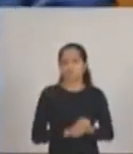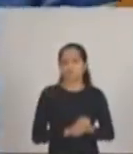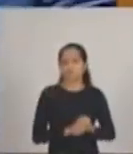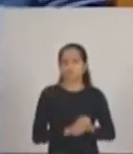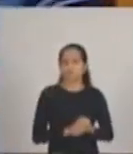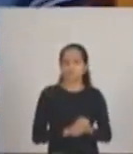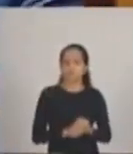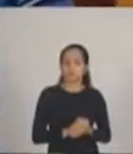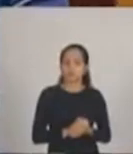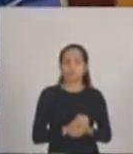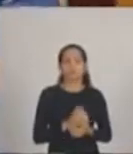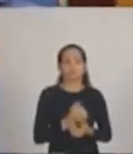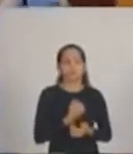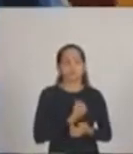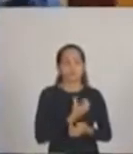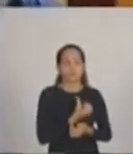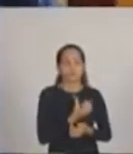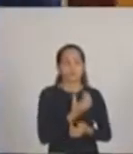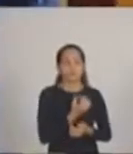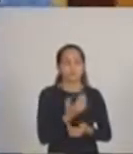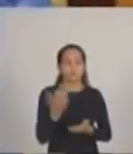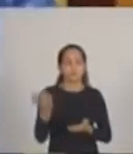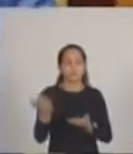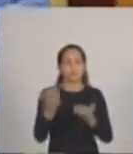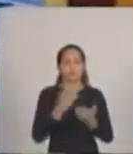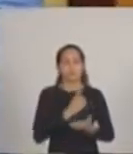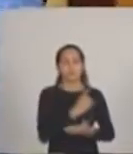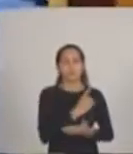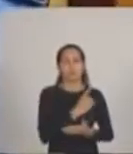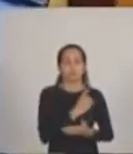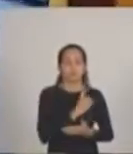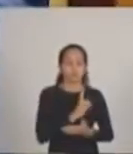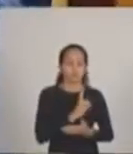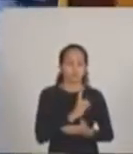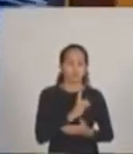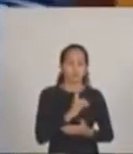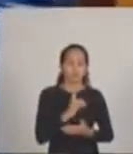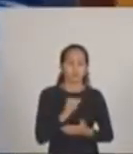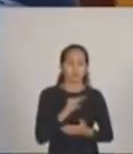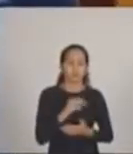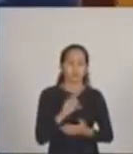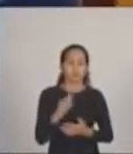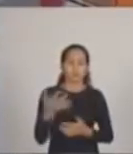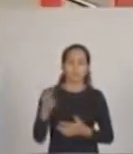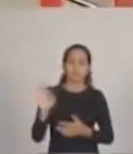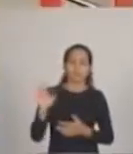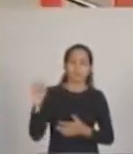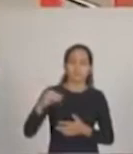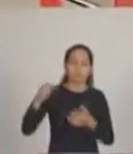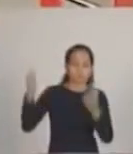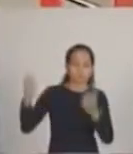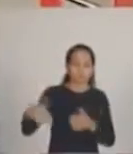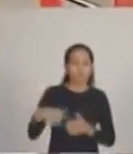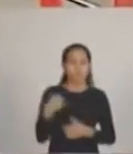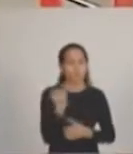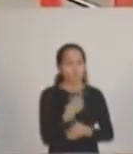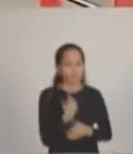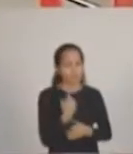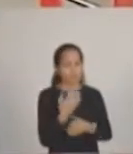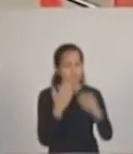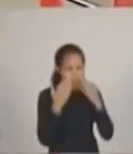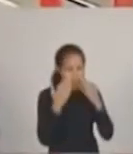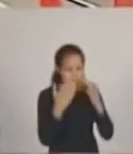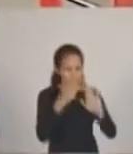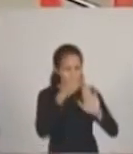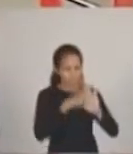PL número 60, deputado Danilo Baense, pelo tempo de 10 minutos, que é o tempo previsto. Nós apresentamos esse projeto aqui, tendo